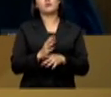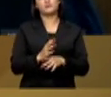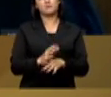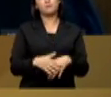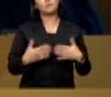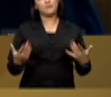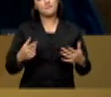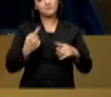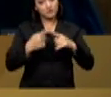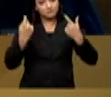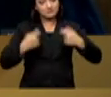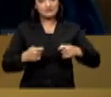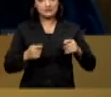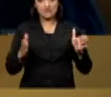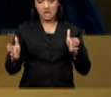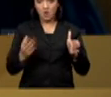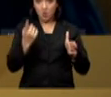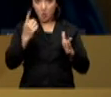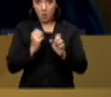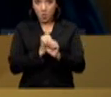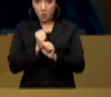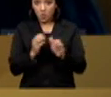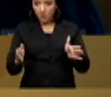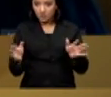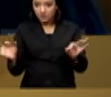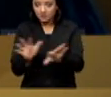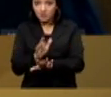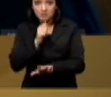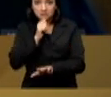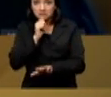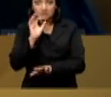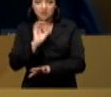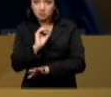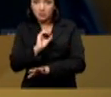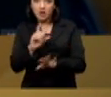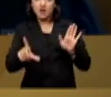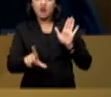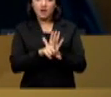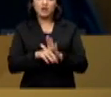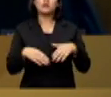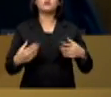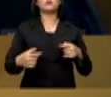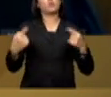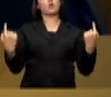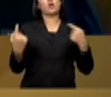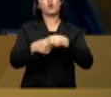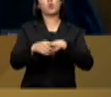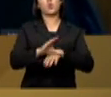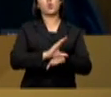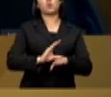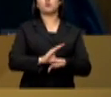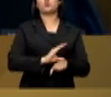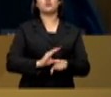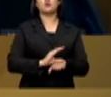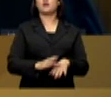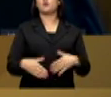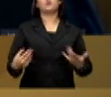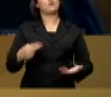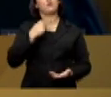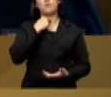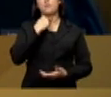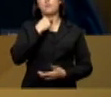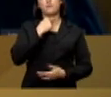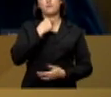Findo esse prazo, sem a edição de lei, a inconstitucionalidade se aplica e, portanto, não poderá